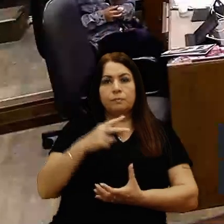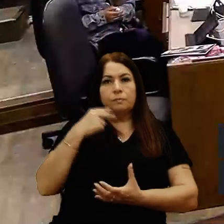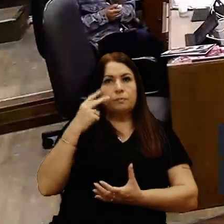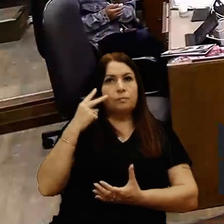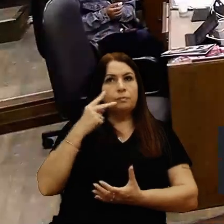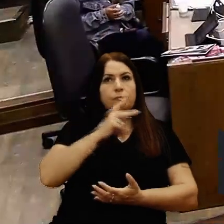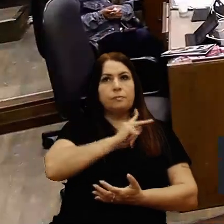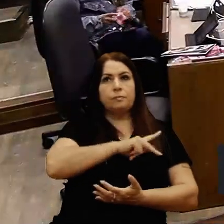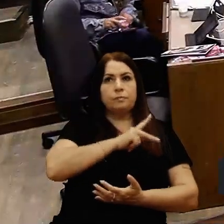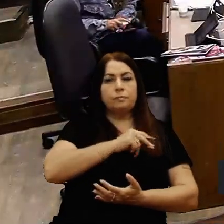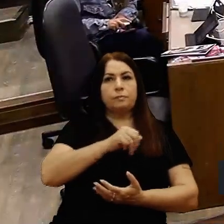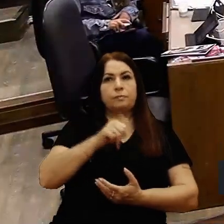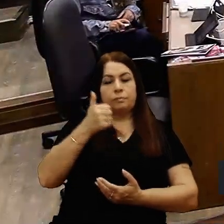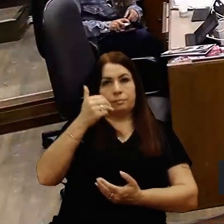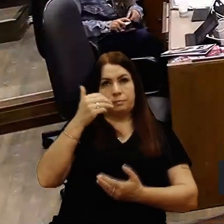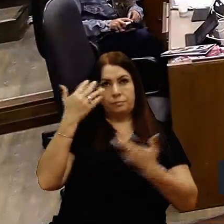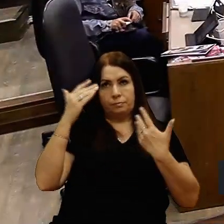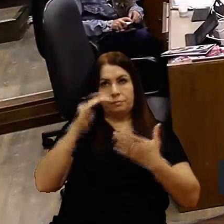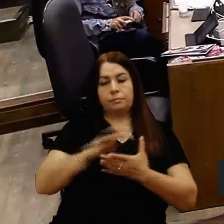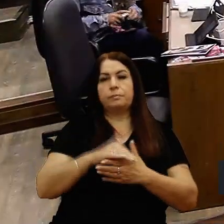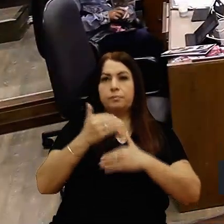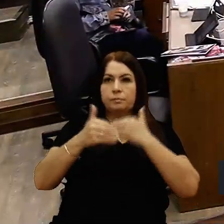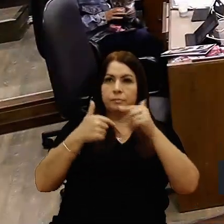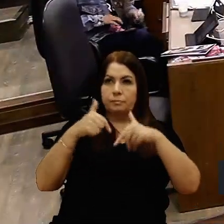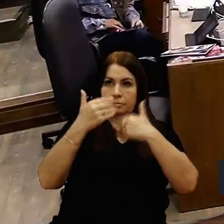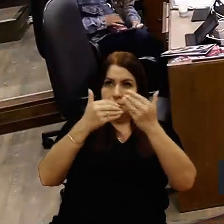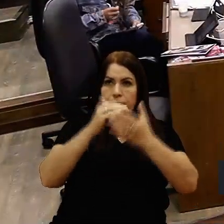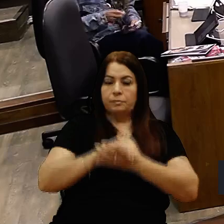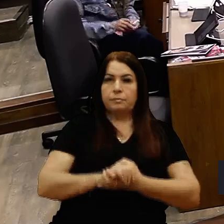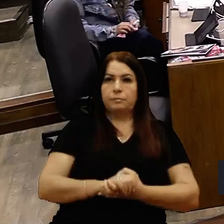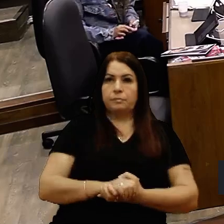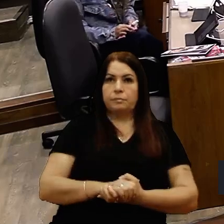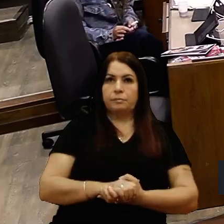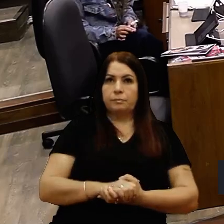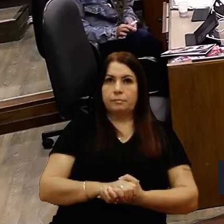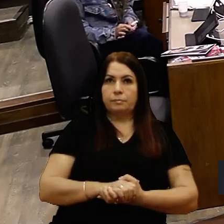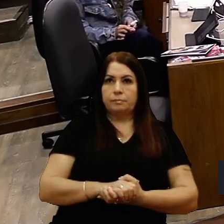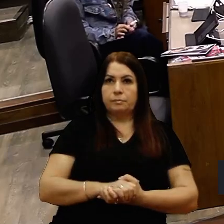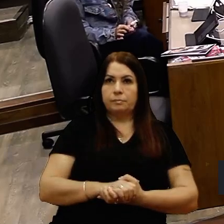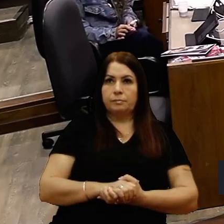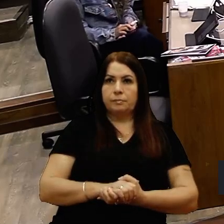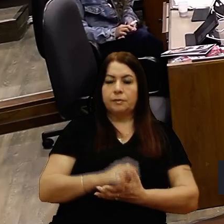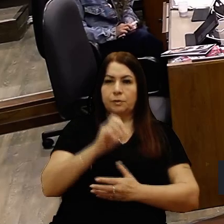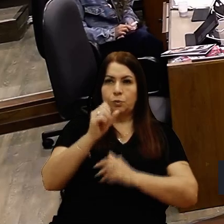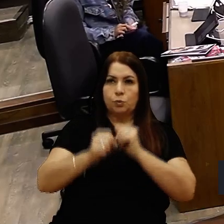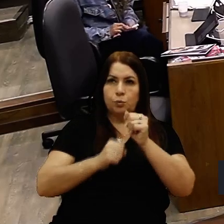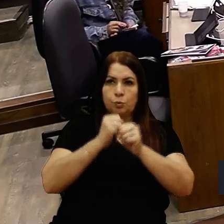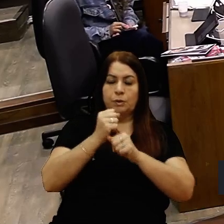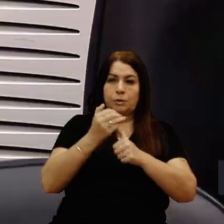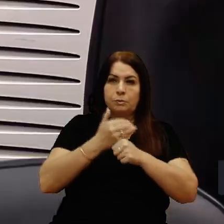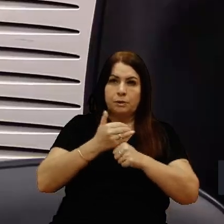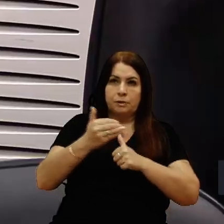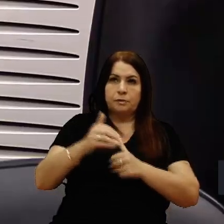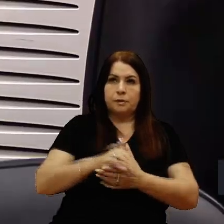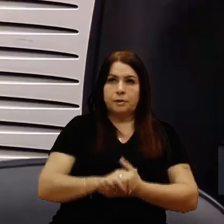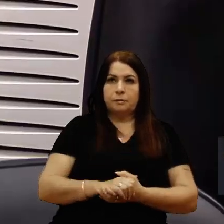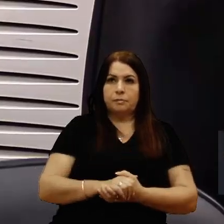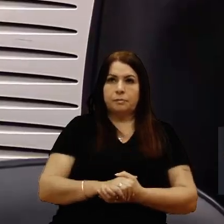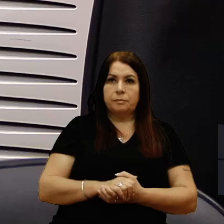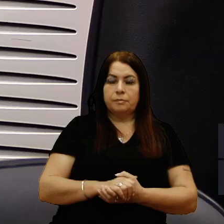Pedro, primeiramente, parabéns pelo trabalho desenvolvido nesses praticamente um ano de mandato,